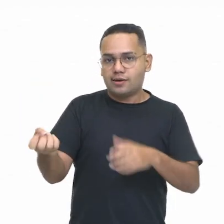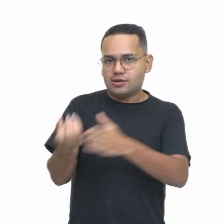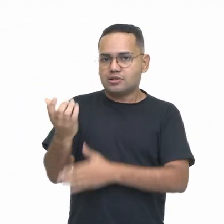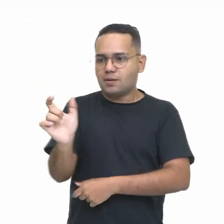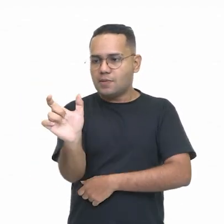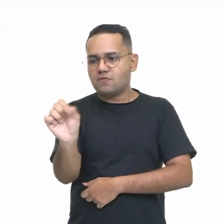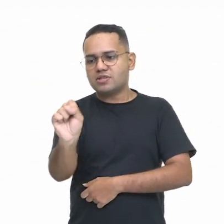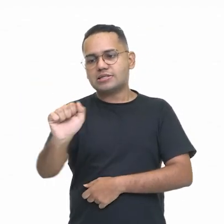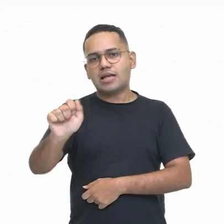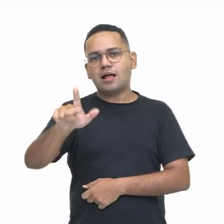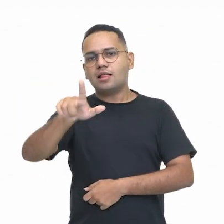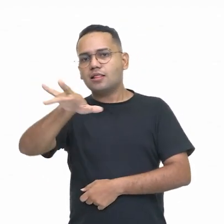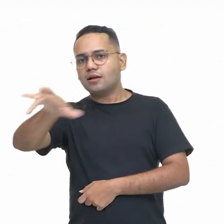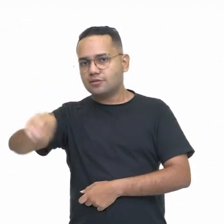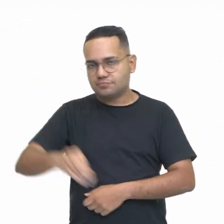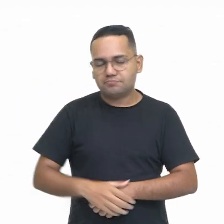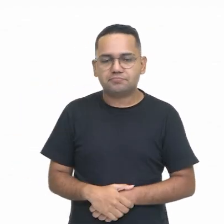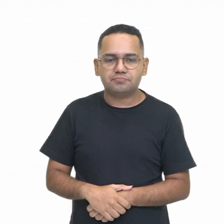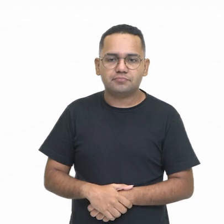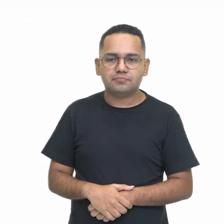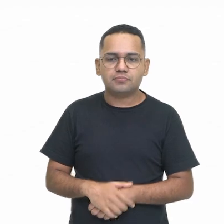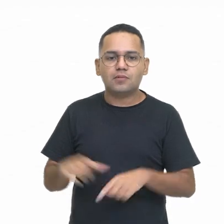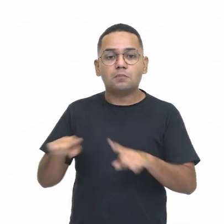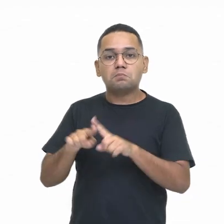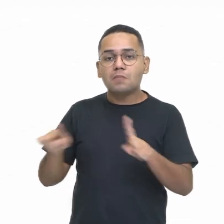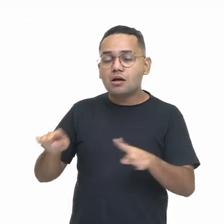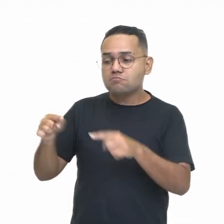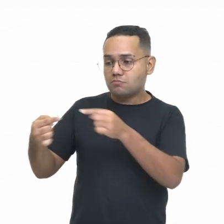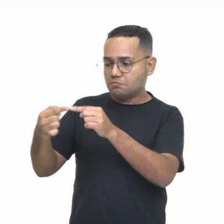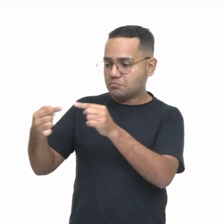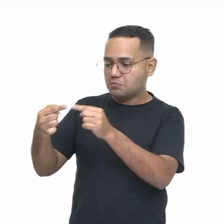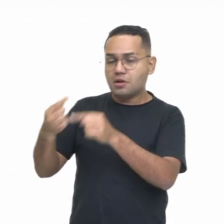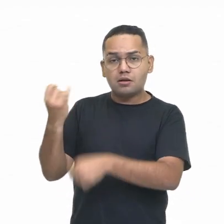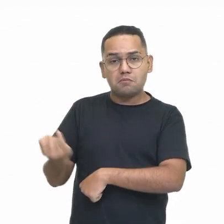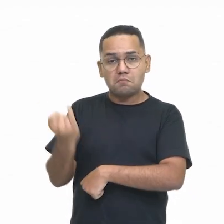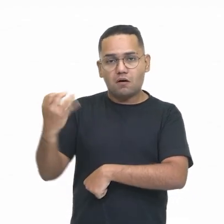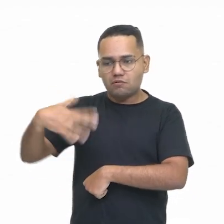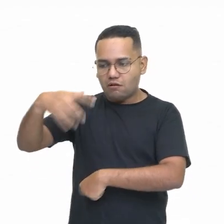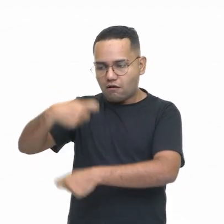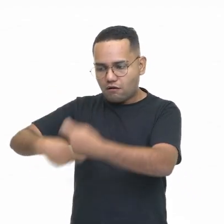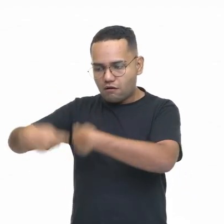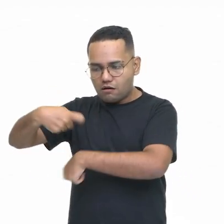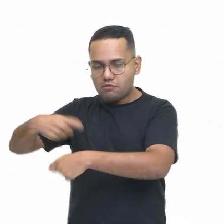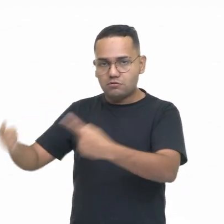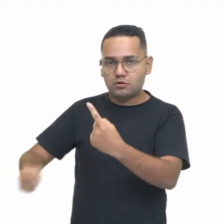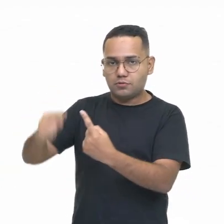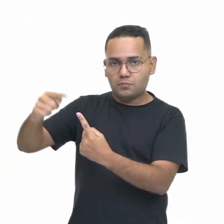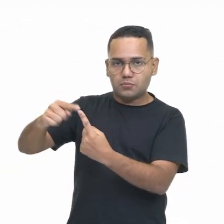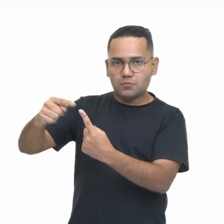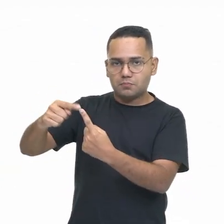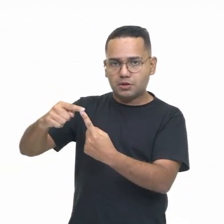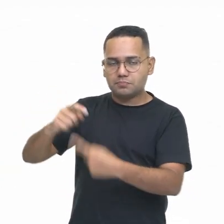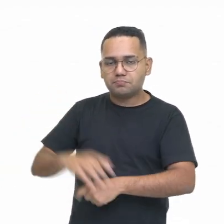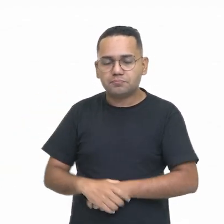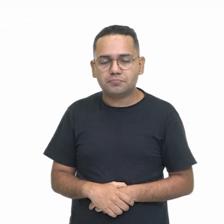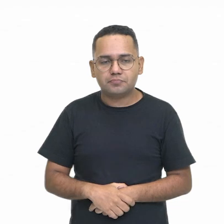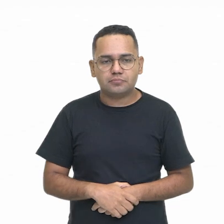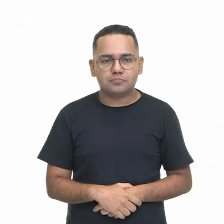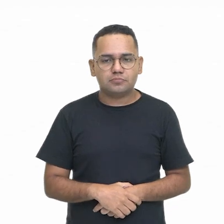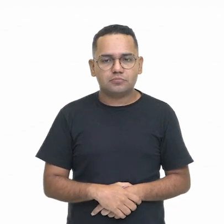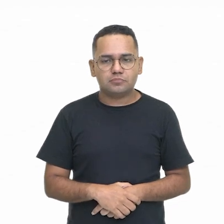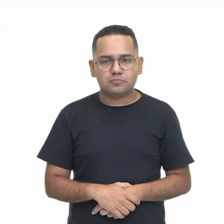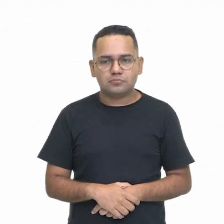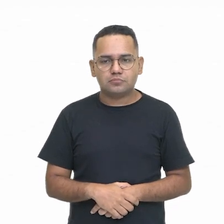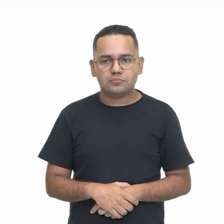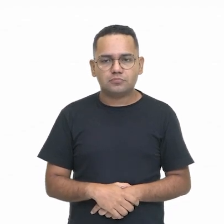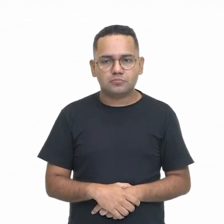do sal, né, ele era um recurso importante e um pilar fundamental da economia do Império de Gana,